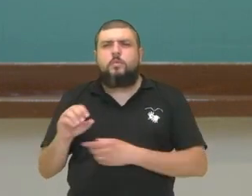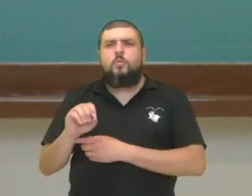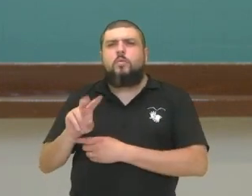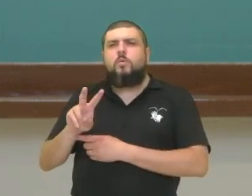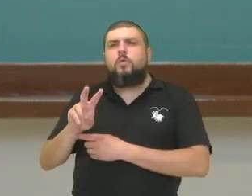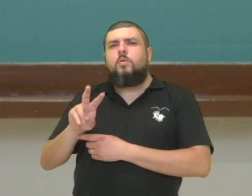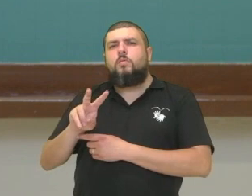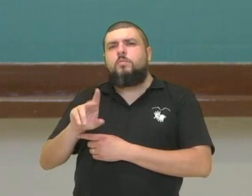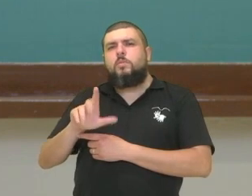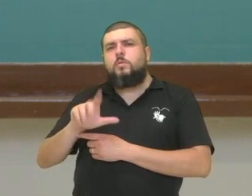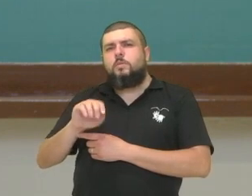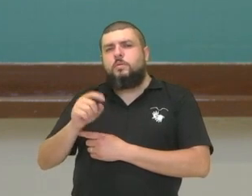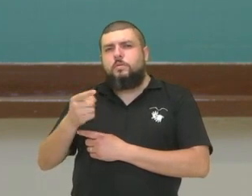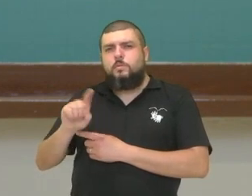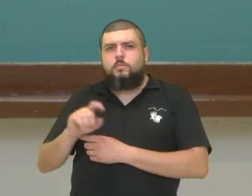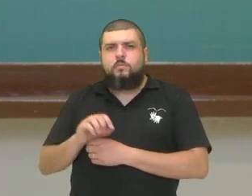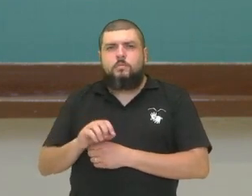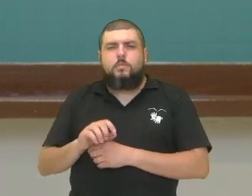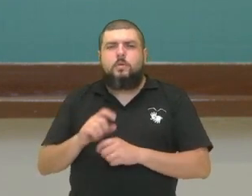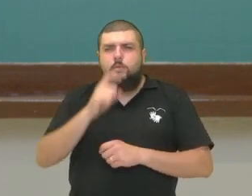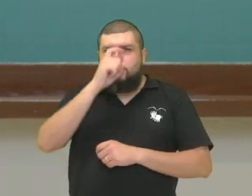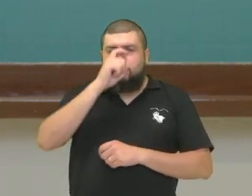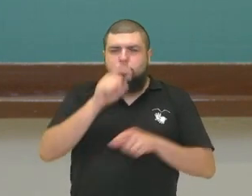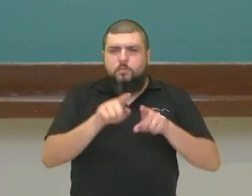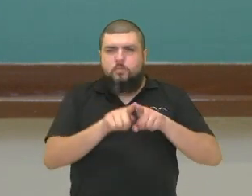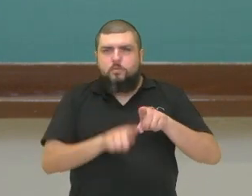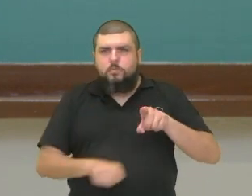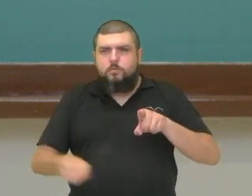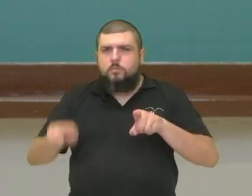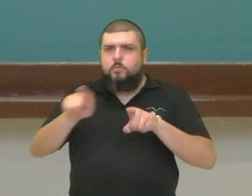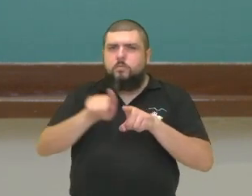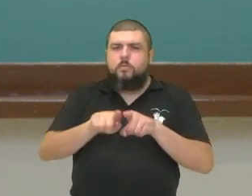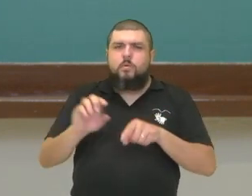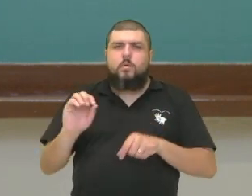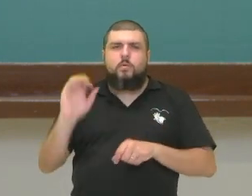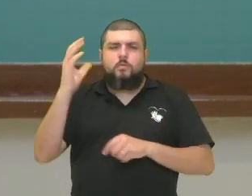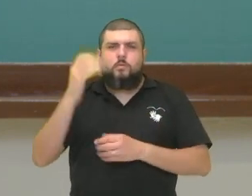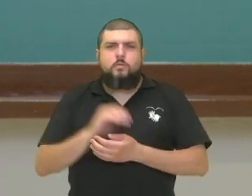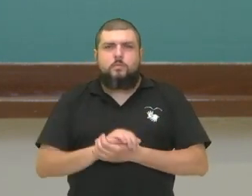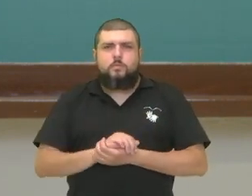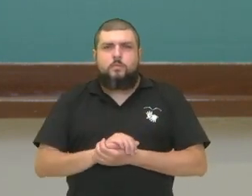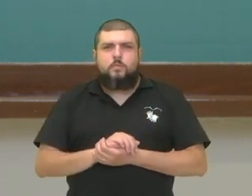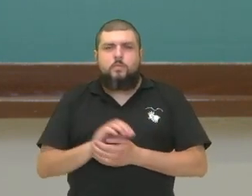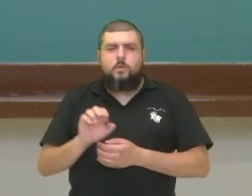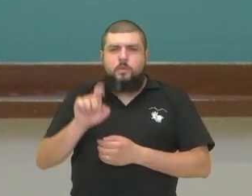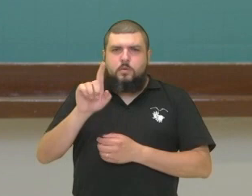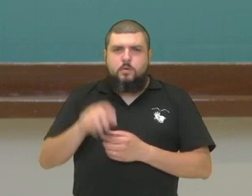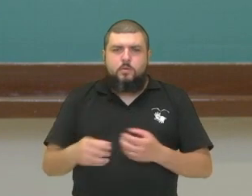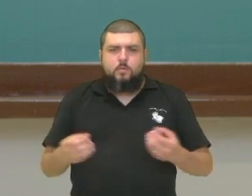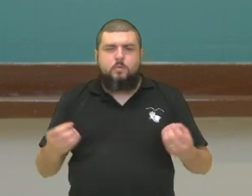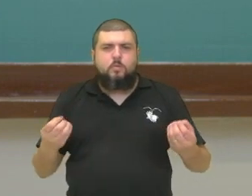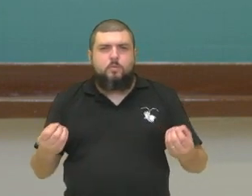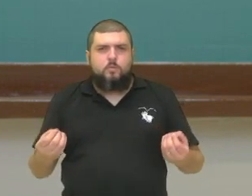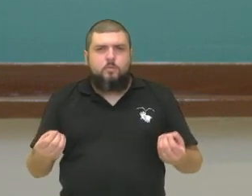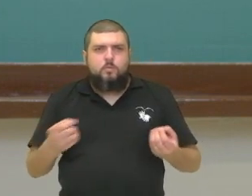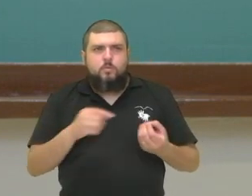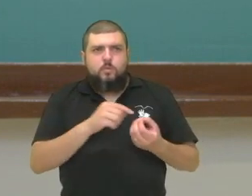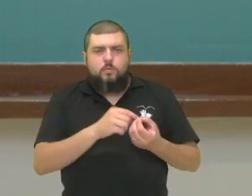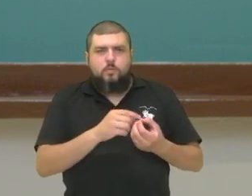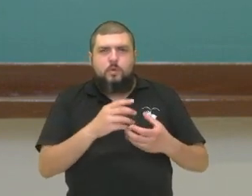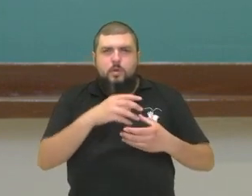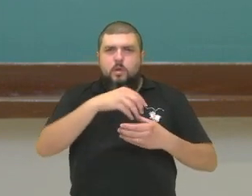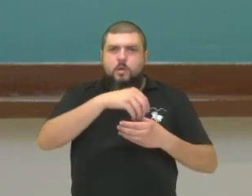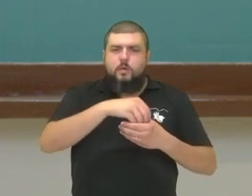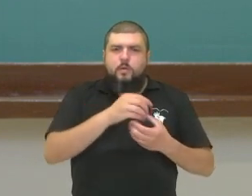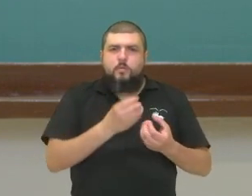cada ciclo menstrual ele vai ocorrer e ele consiste no que no ovário amadurece eu gosto